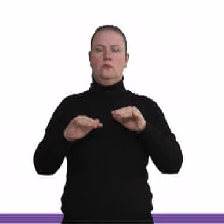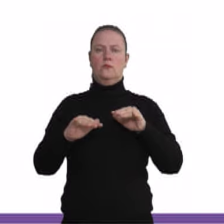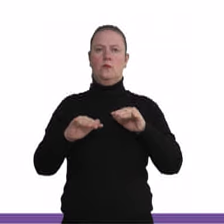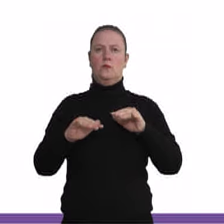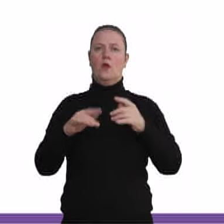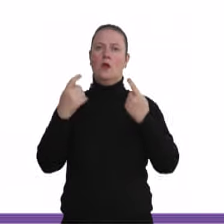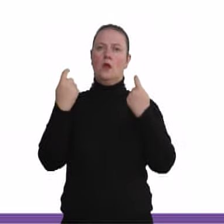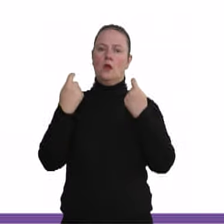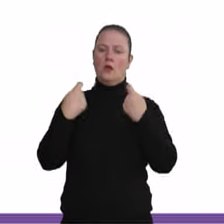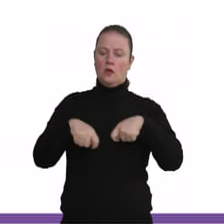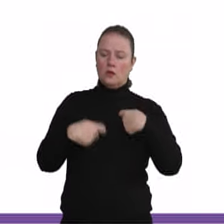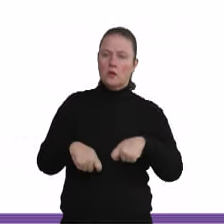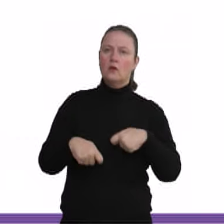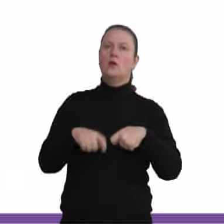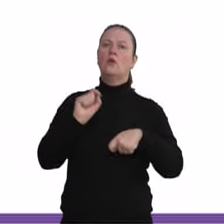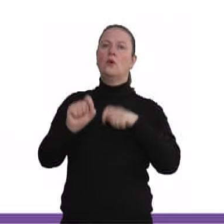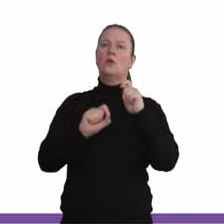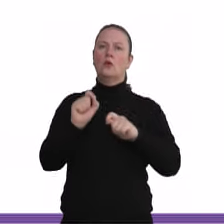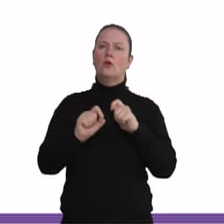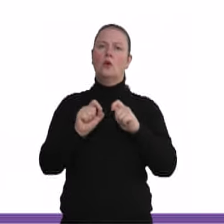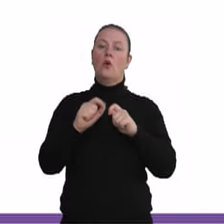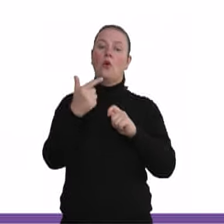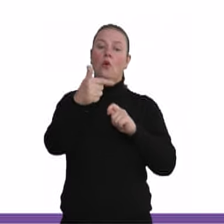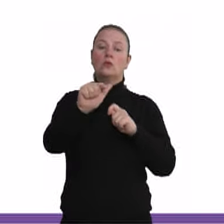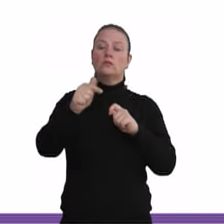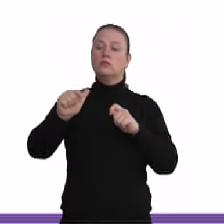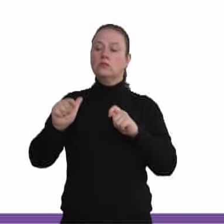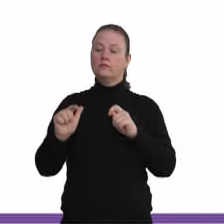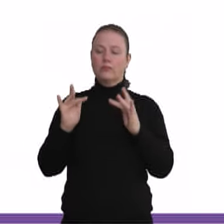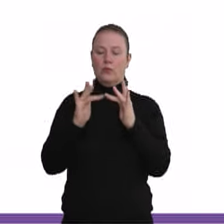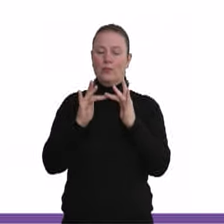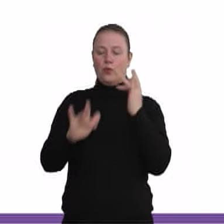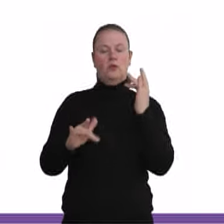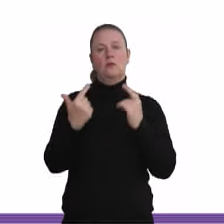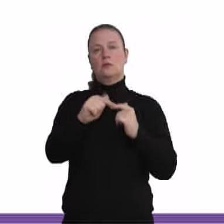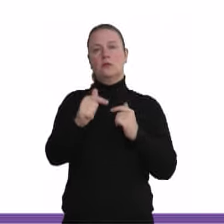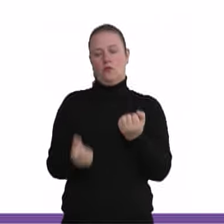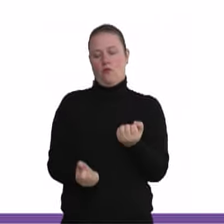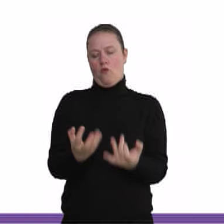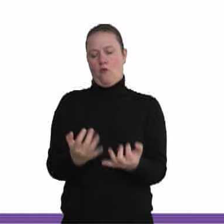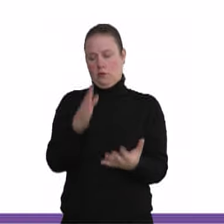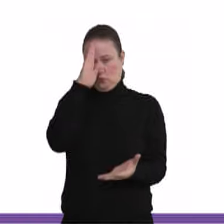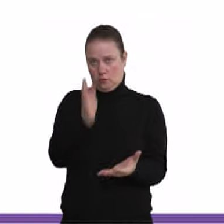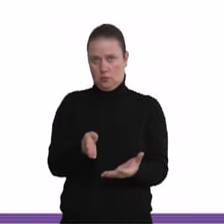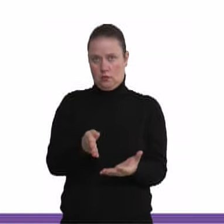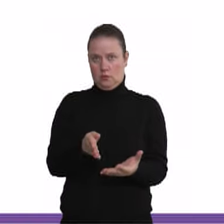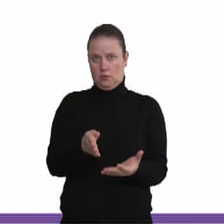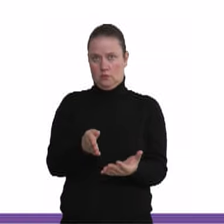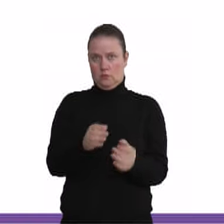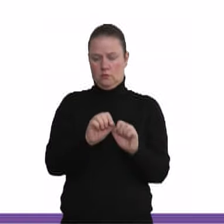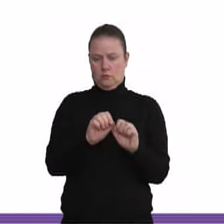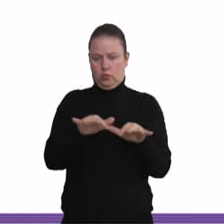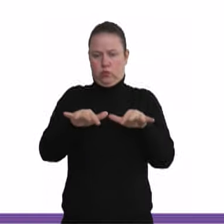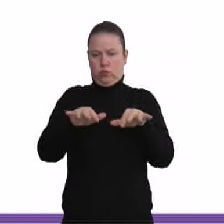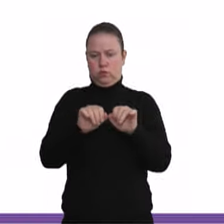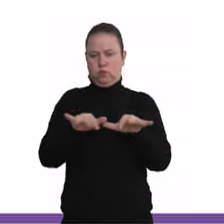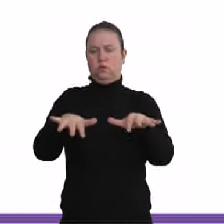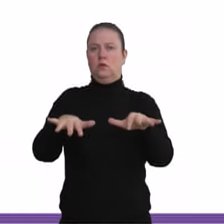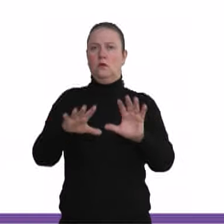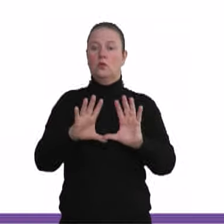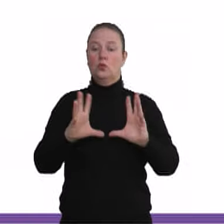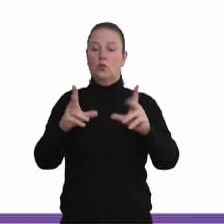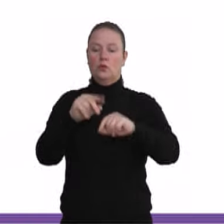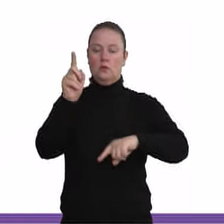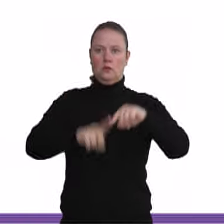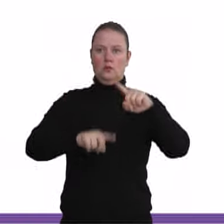outras que não estão em contato com o fogo. Essa agitação será transmitida de molécula para molécula até que todo objeto